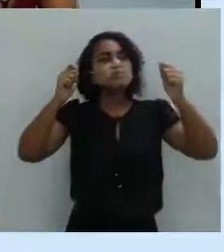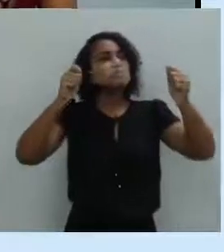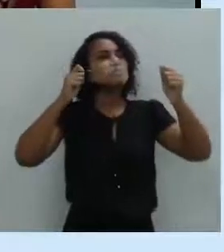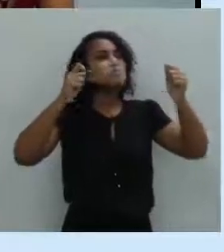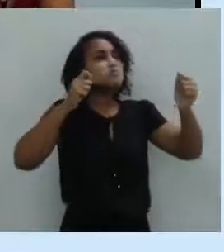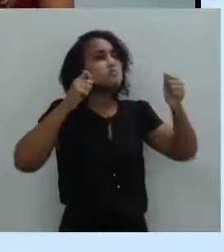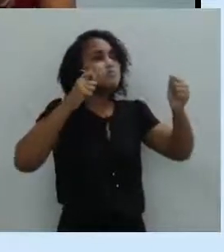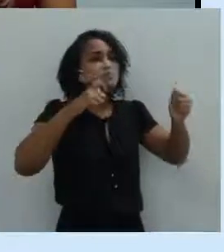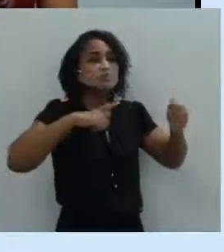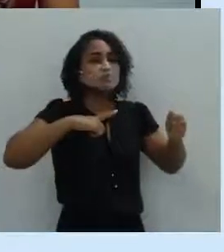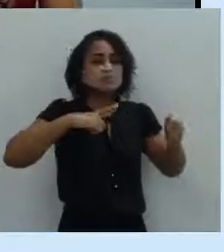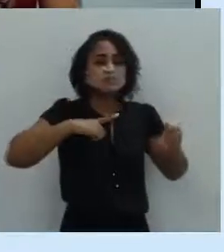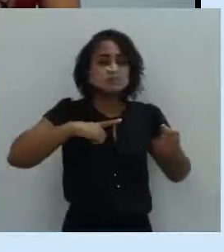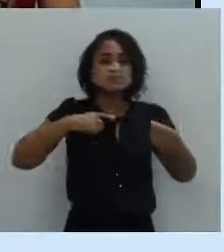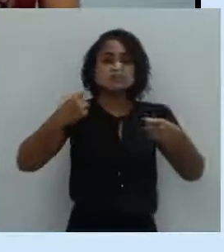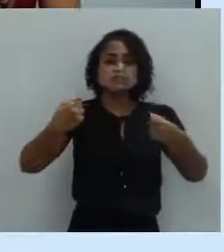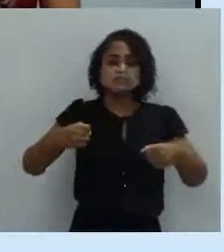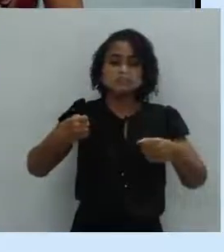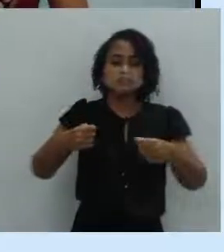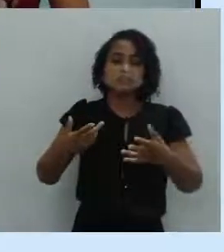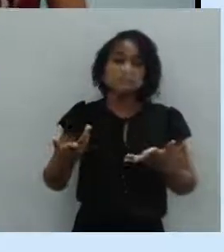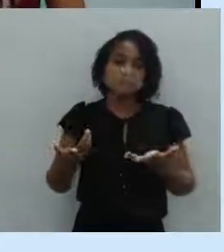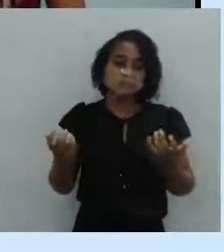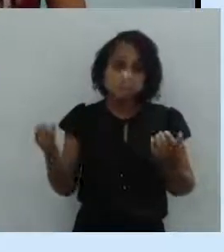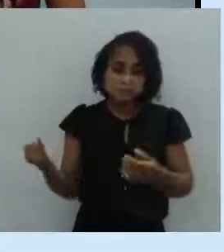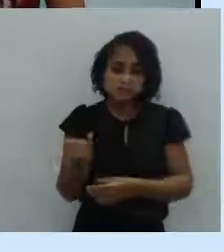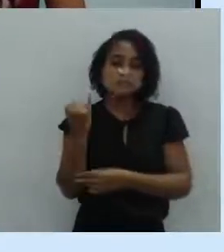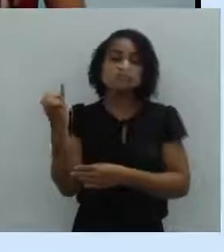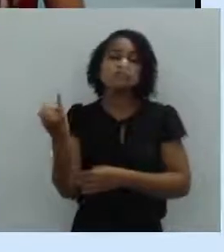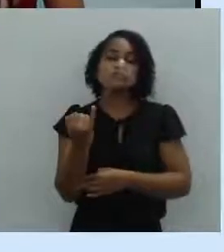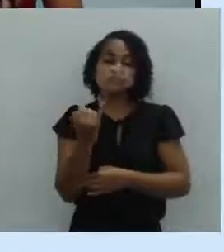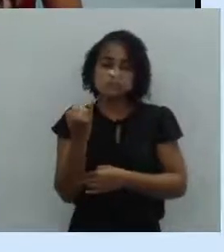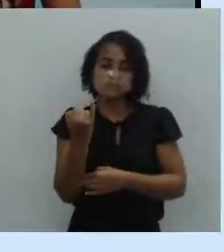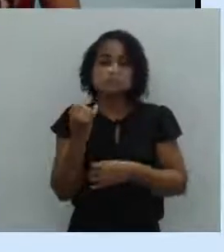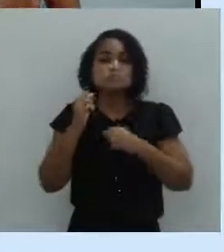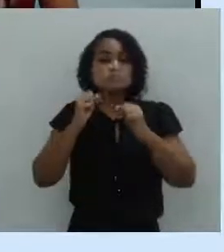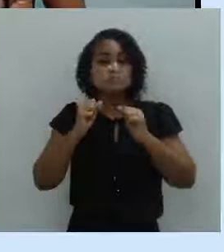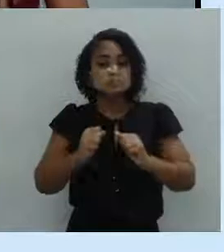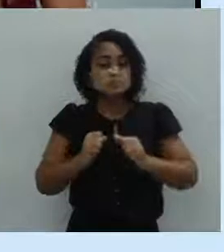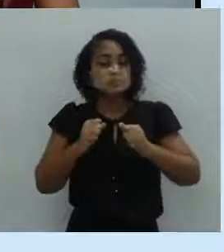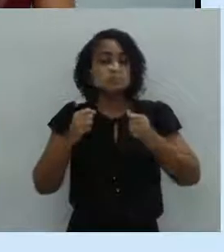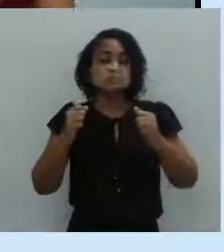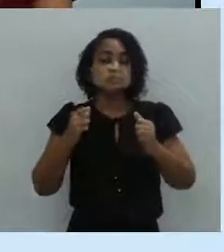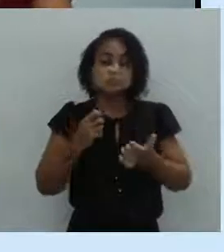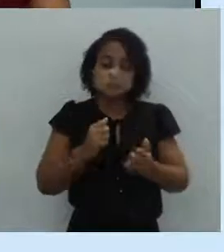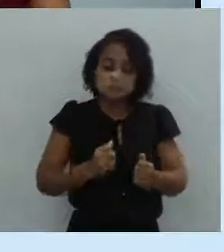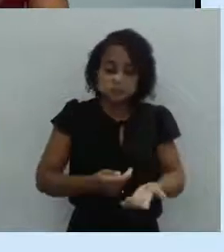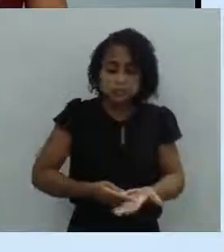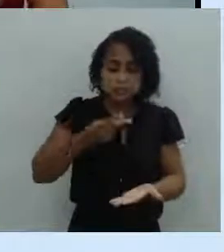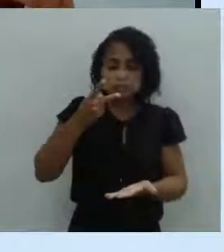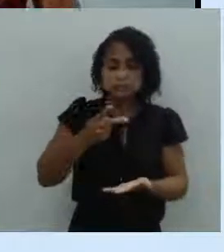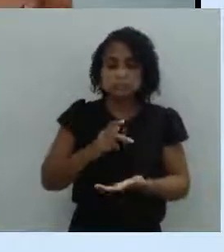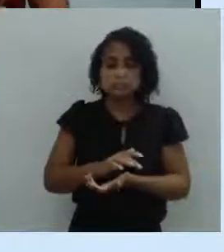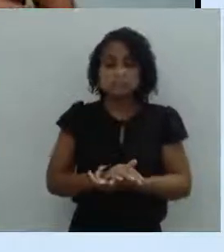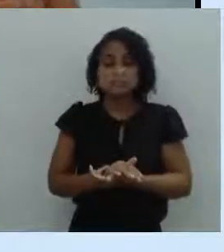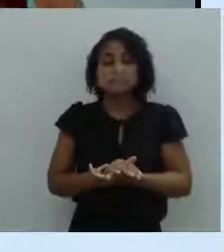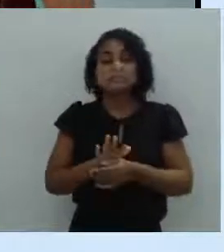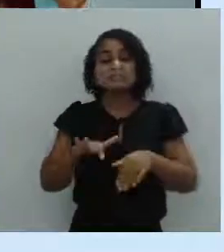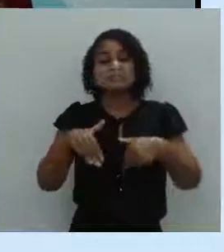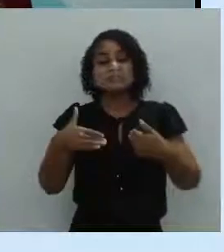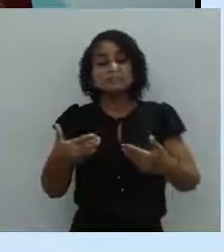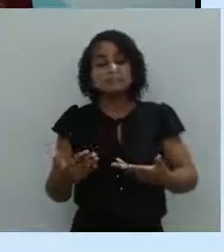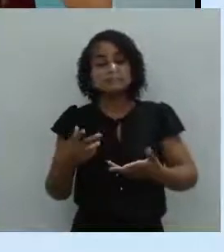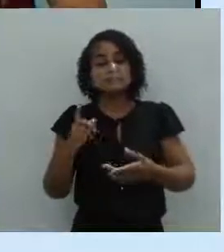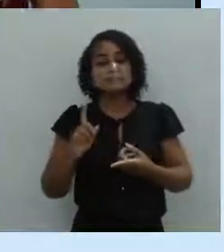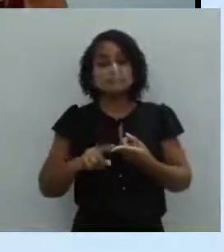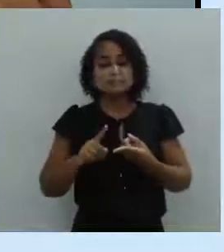ela realmente é necessária, ela realmente pode e deve acontecer. Nesse caso